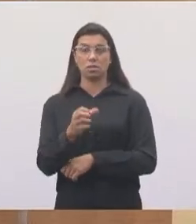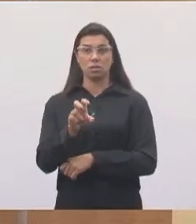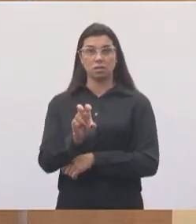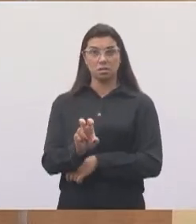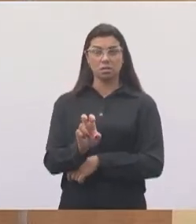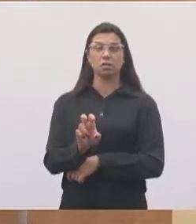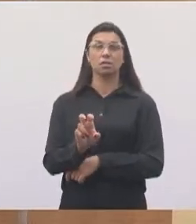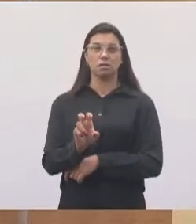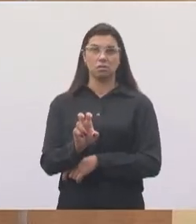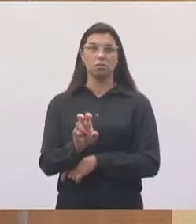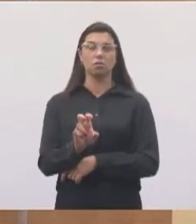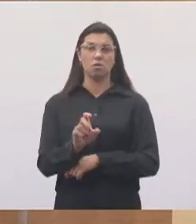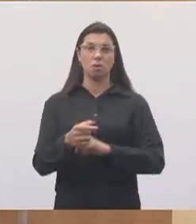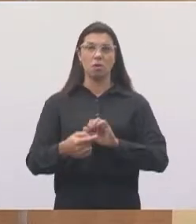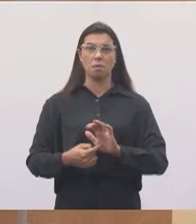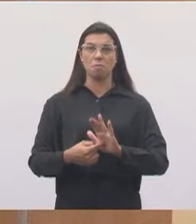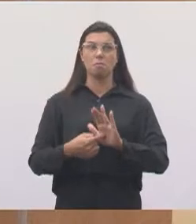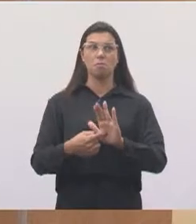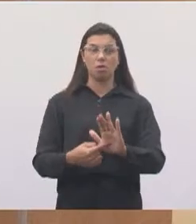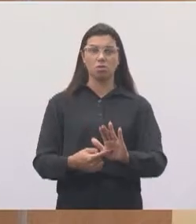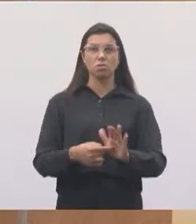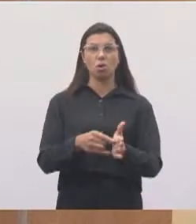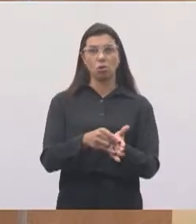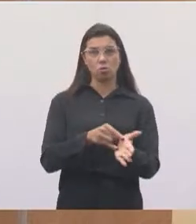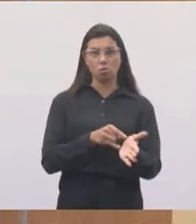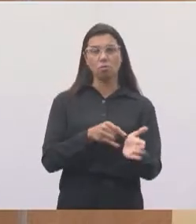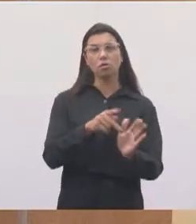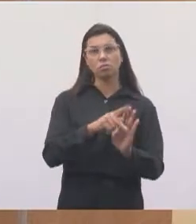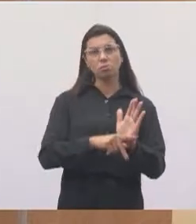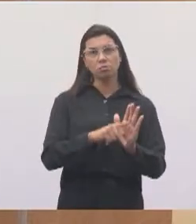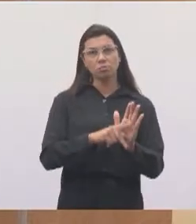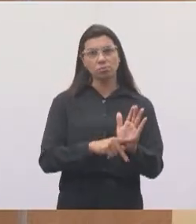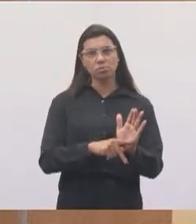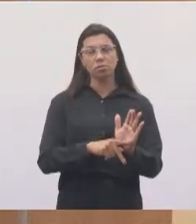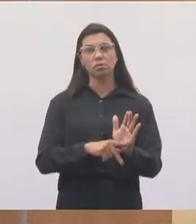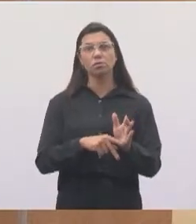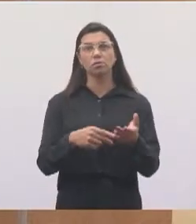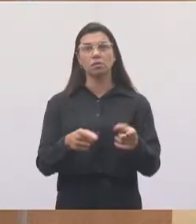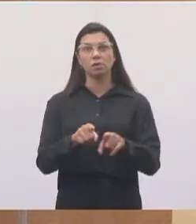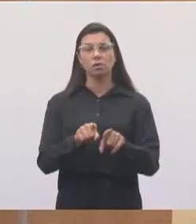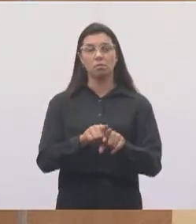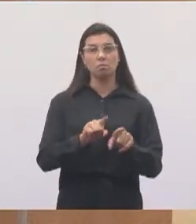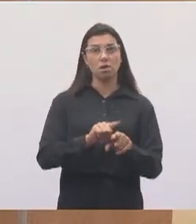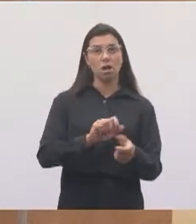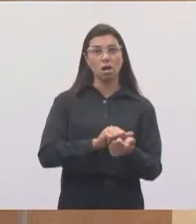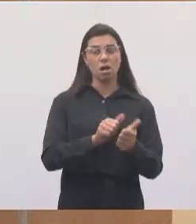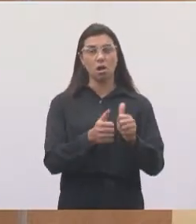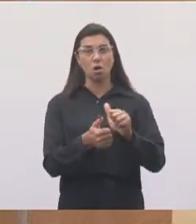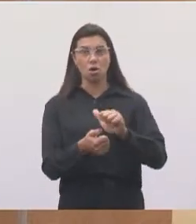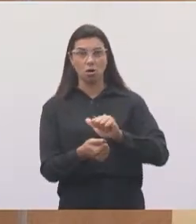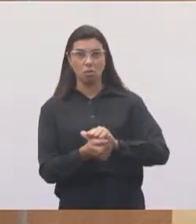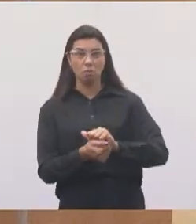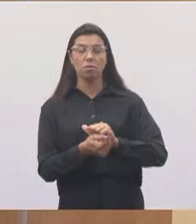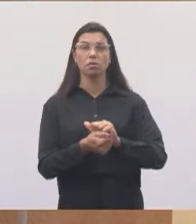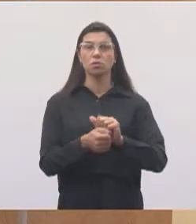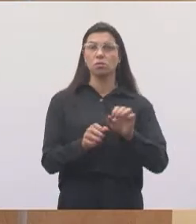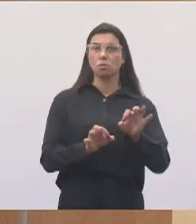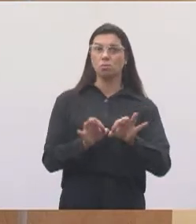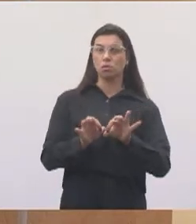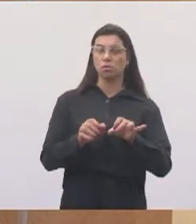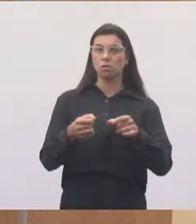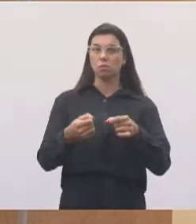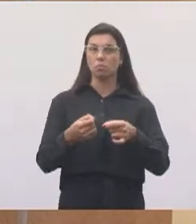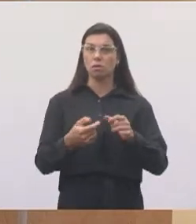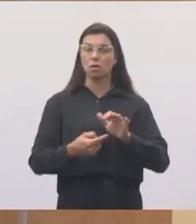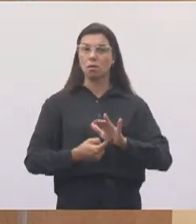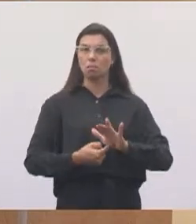2065, como consta do presente projeto, assim como as adequações propostas ter-se a garantia de uma forma